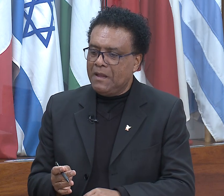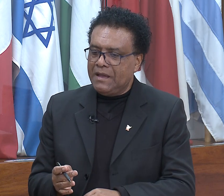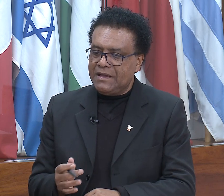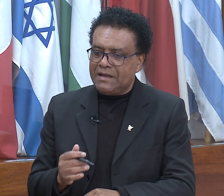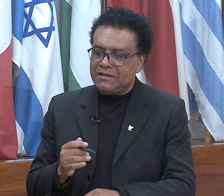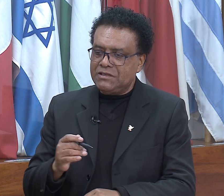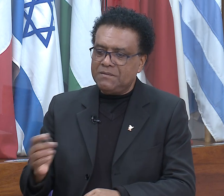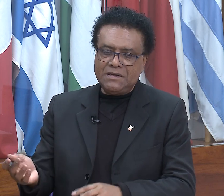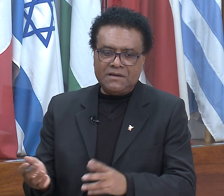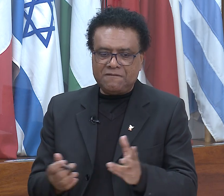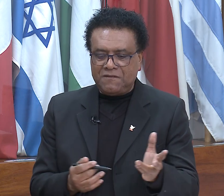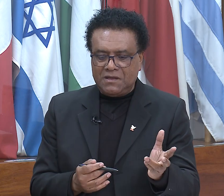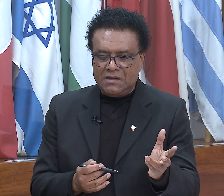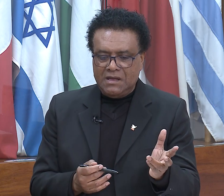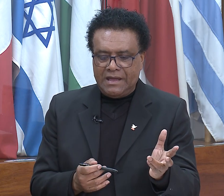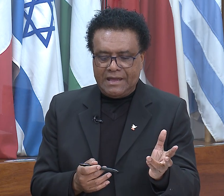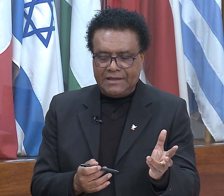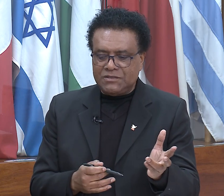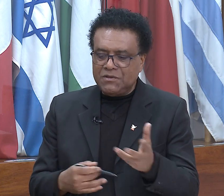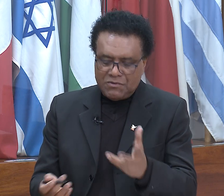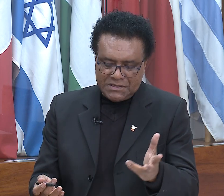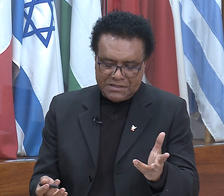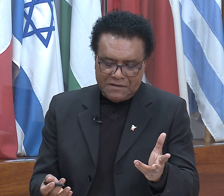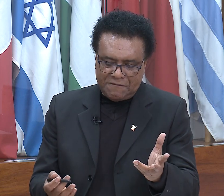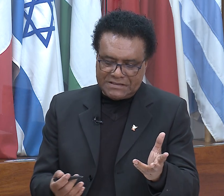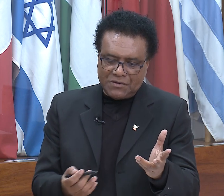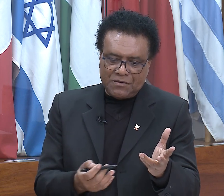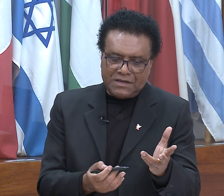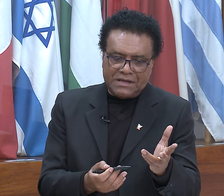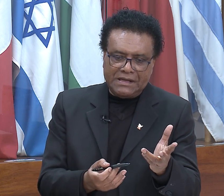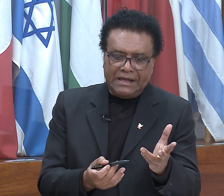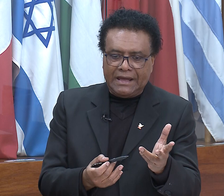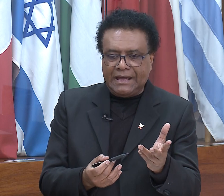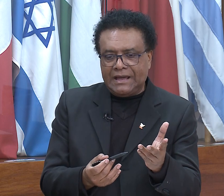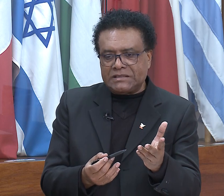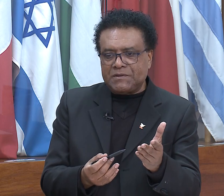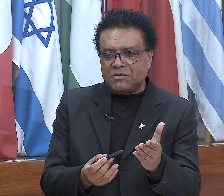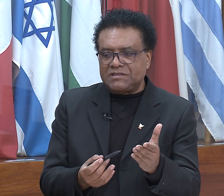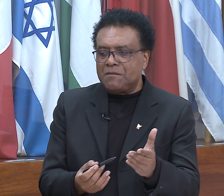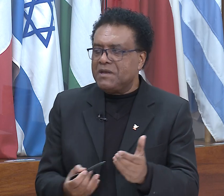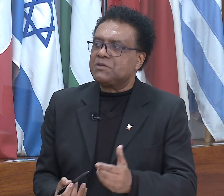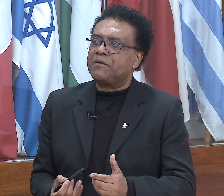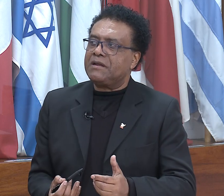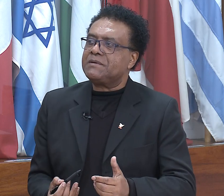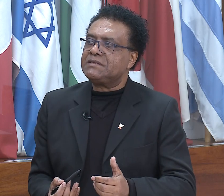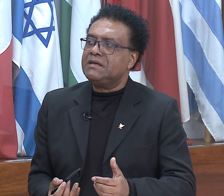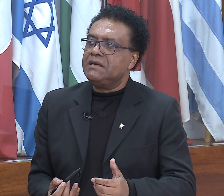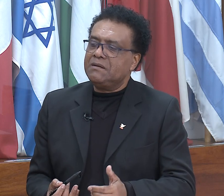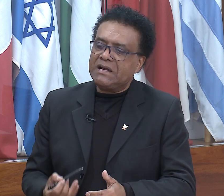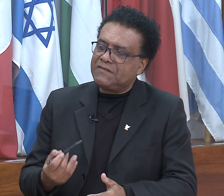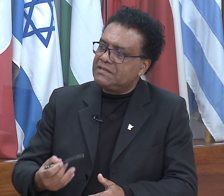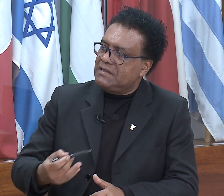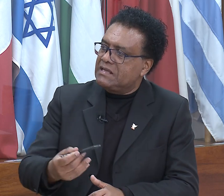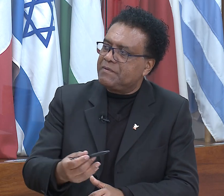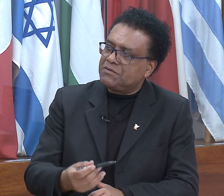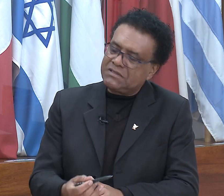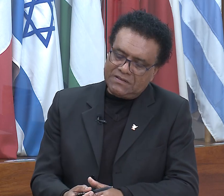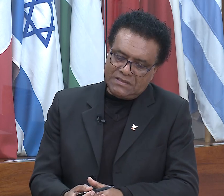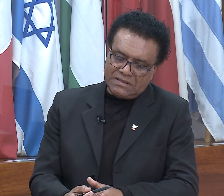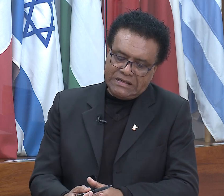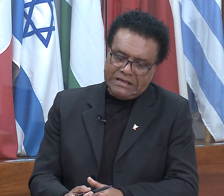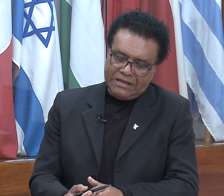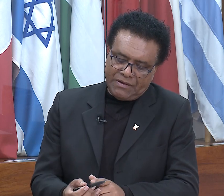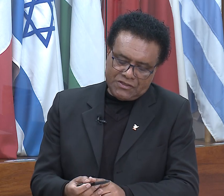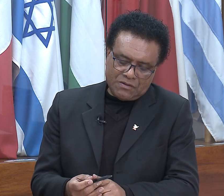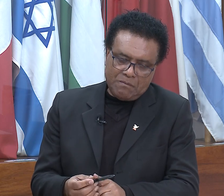possa dirimir enfim diminuir fazer com que as pessoas têm menos problemas e mais facilidade para